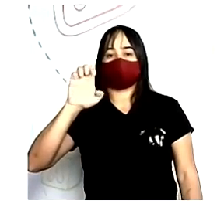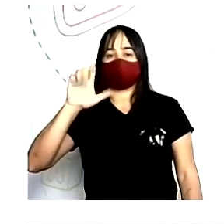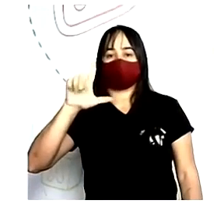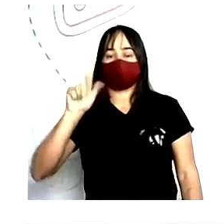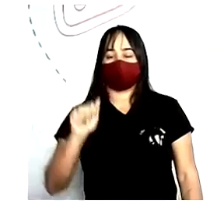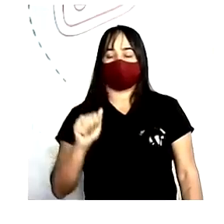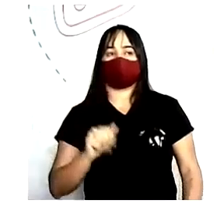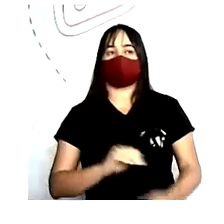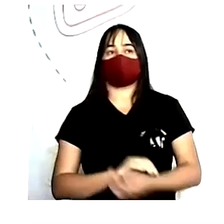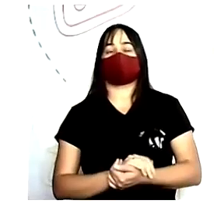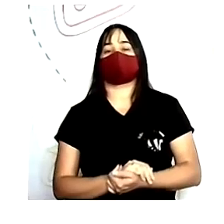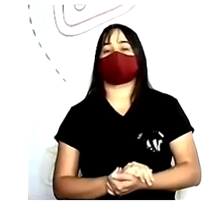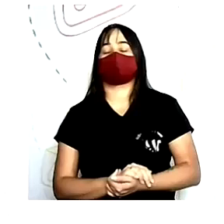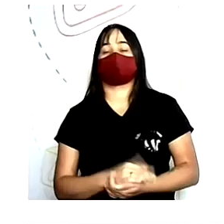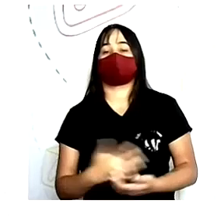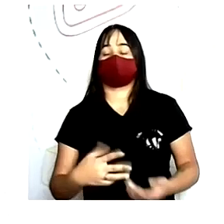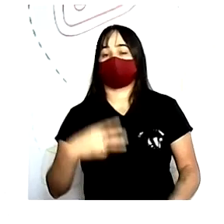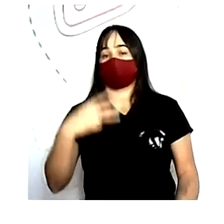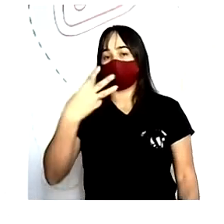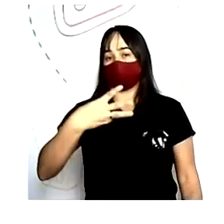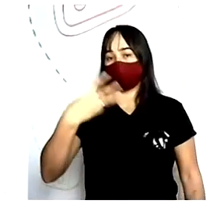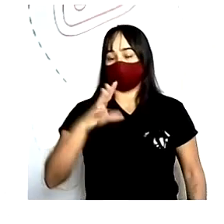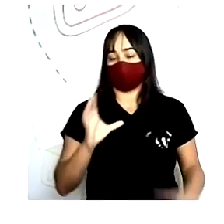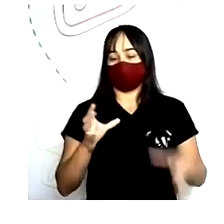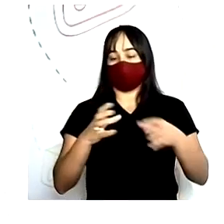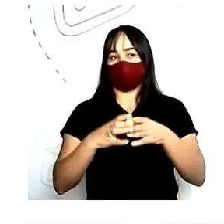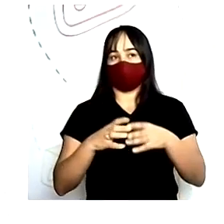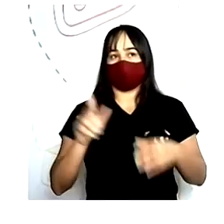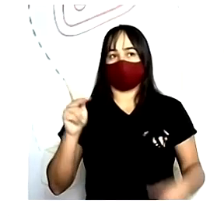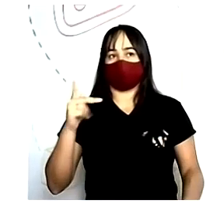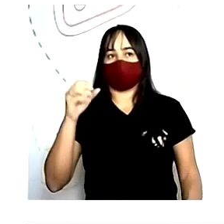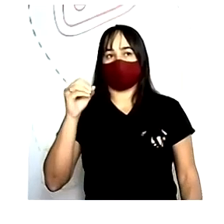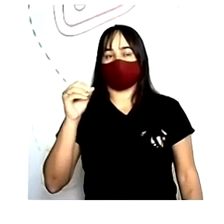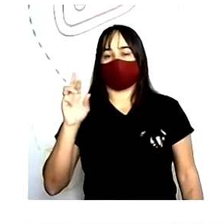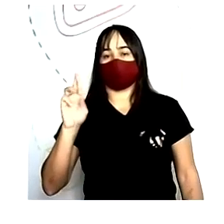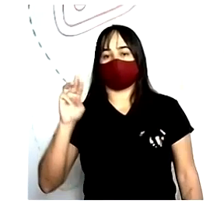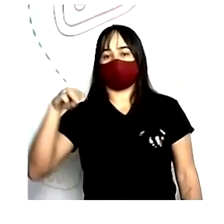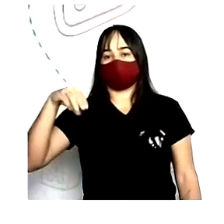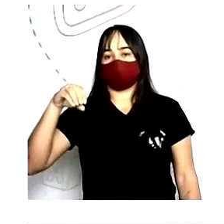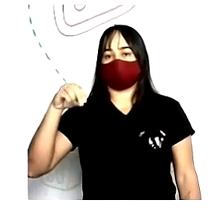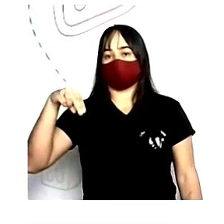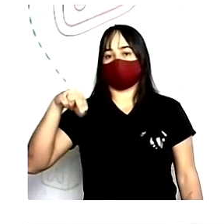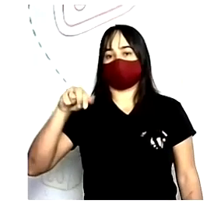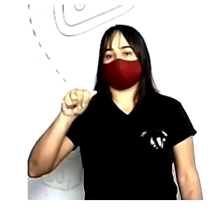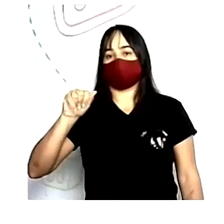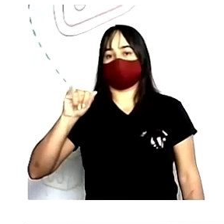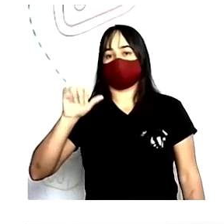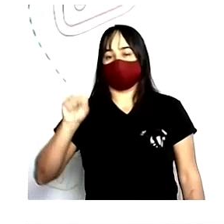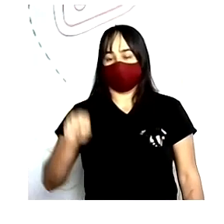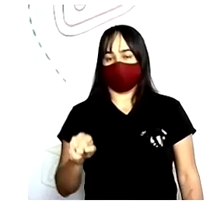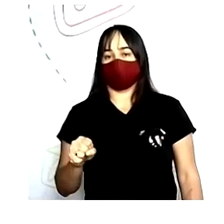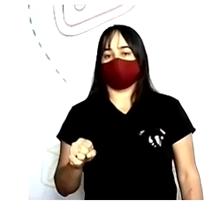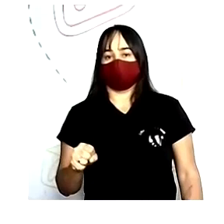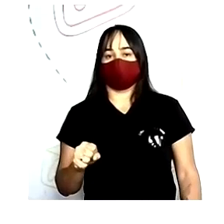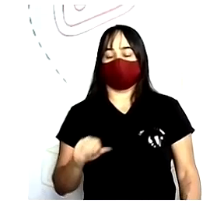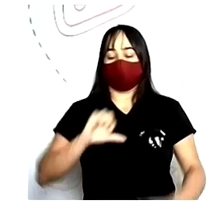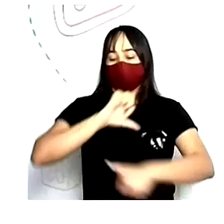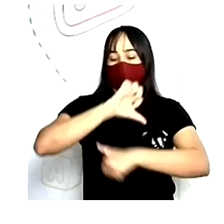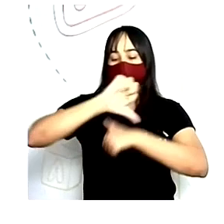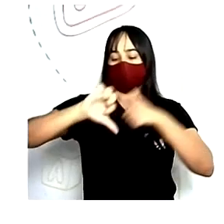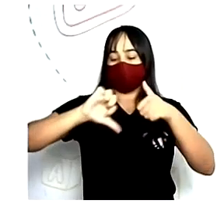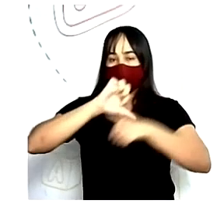Bem, o terceiro tipo são os métodos hormonais. Vamos falar agora dos hormônios, coisas que vão modificar o